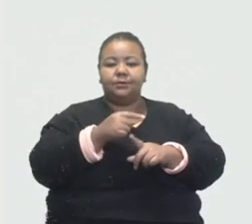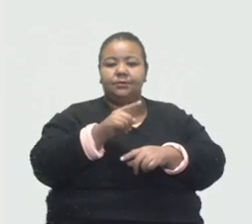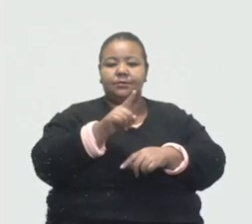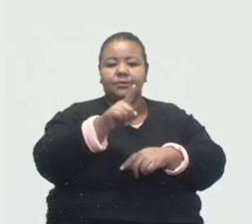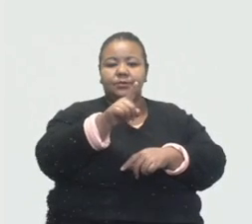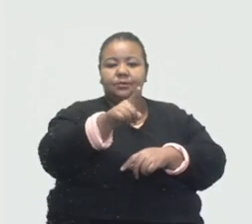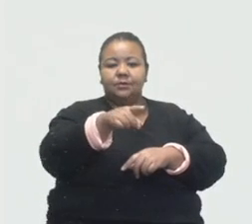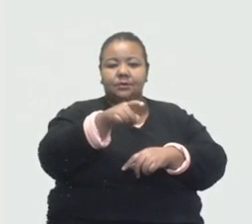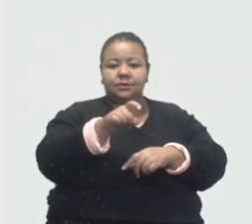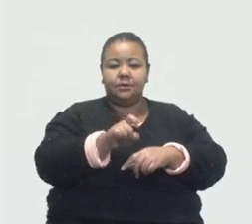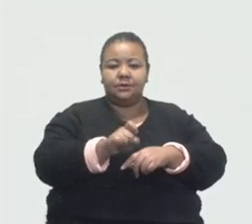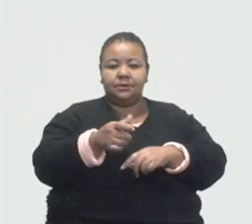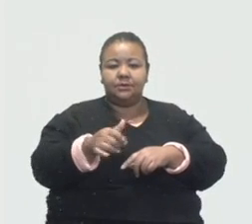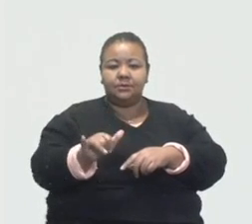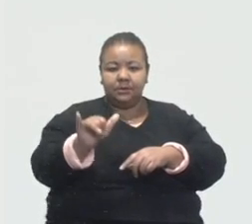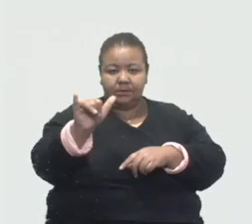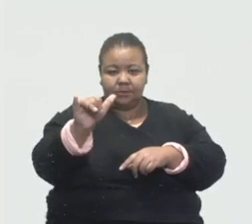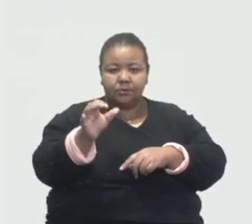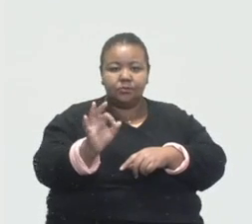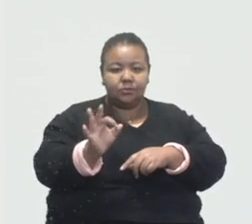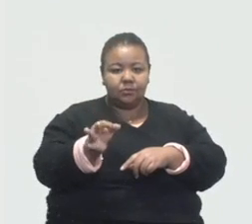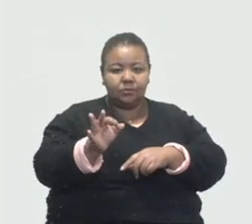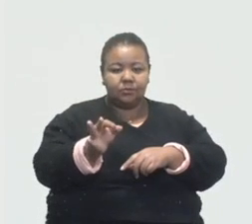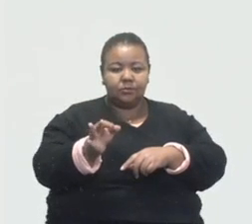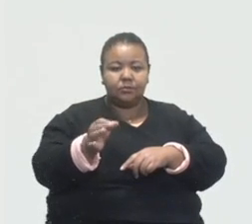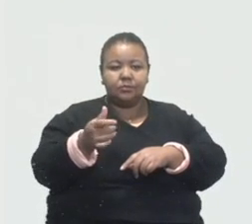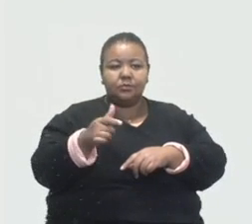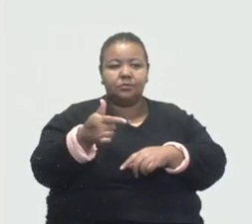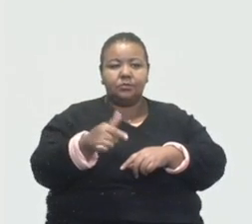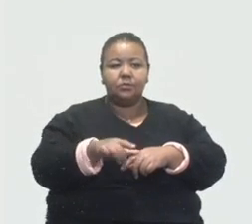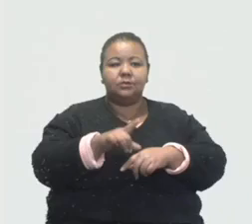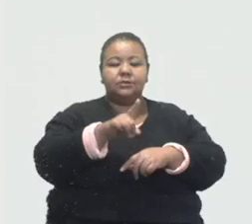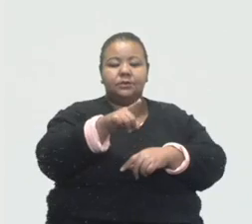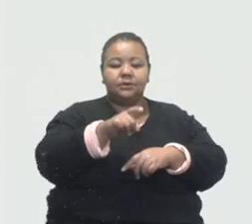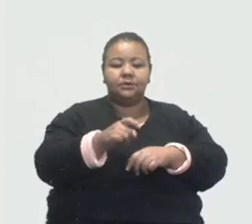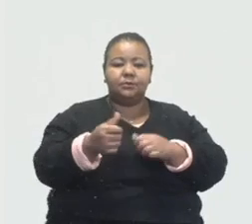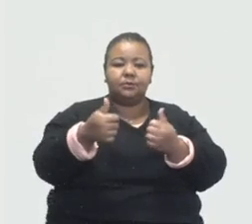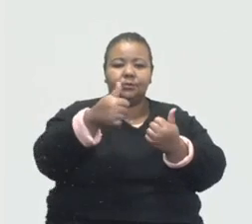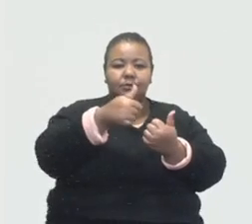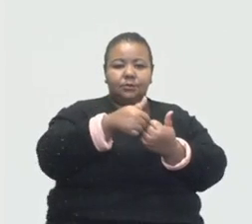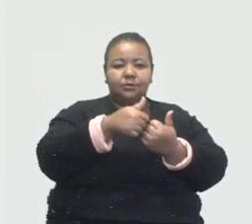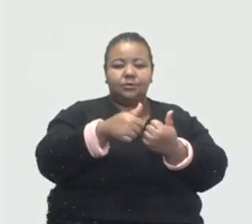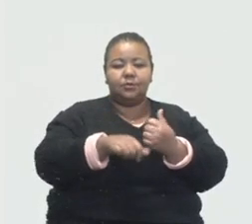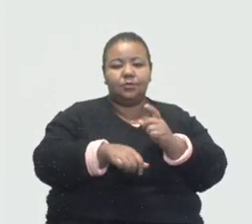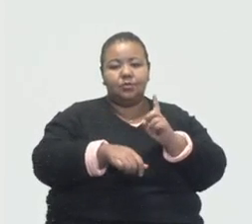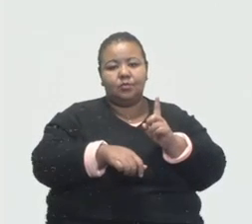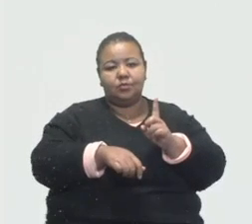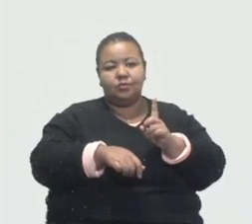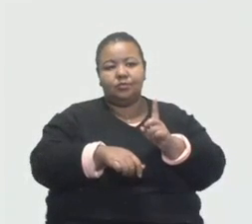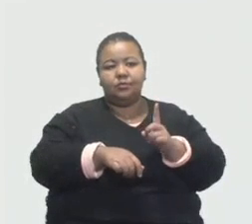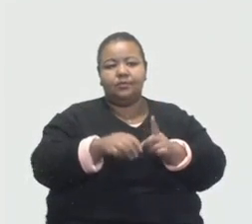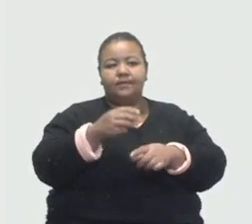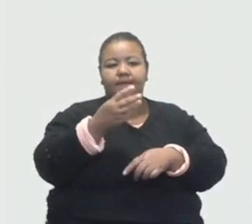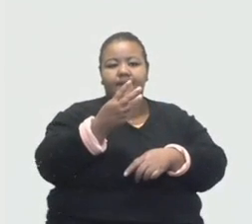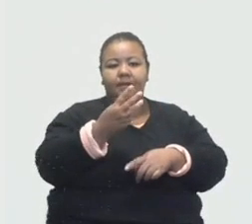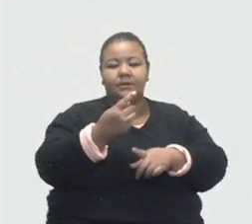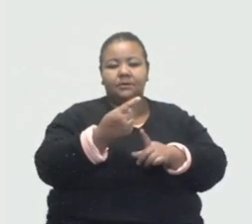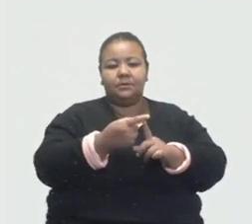x e y, não é assim? Então, onde tiver x, nós iremos substituir por 1. Então, 3 vezes